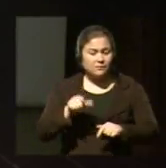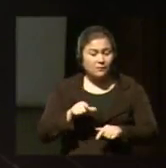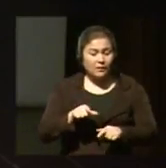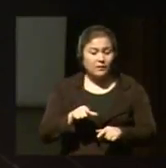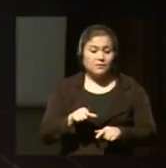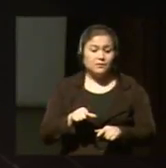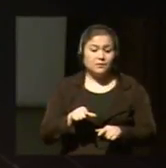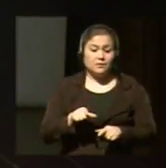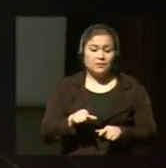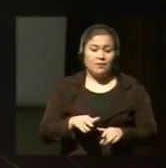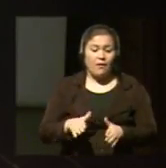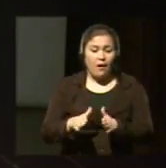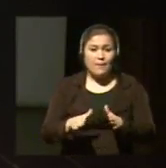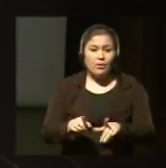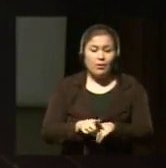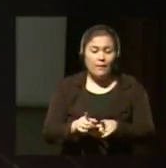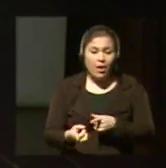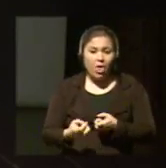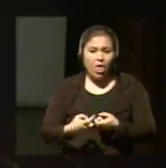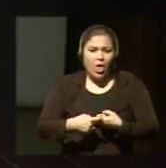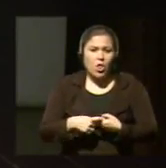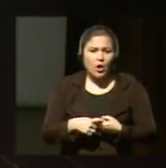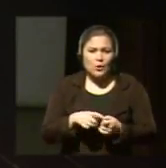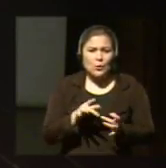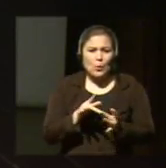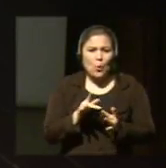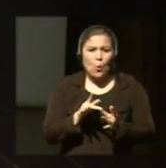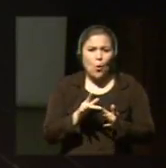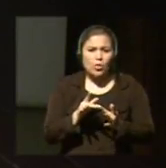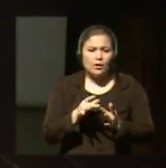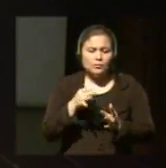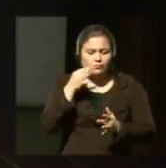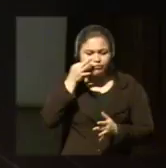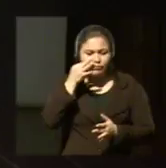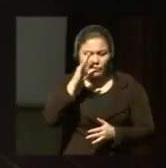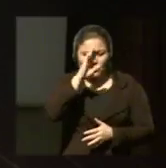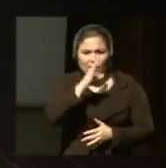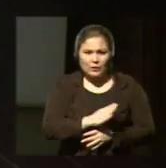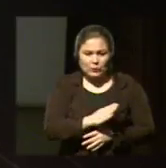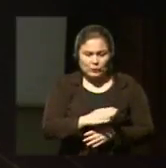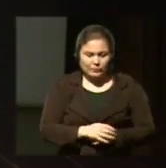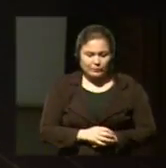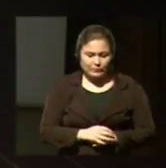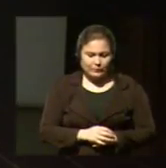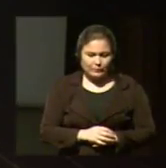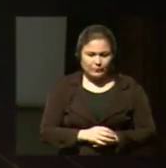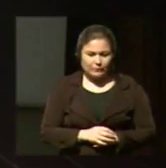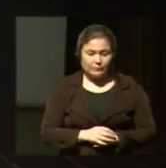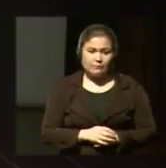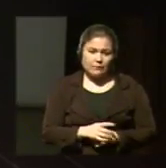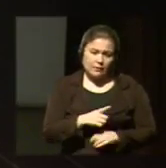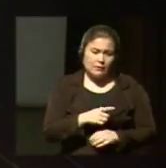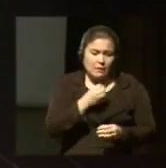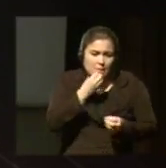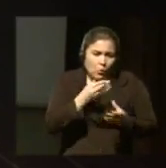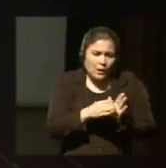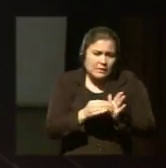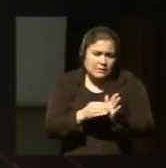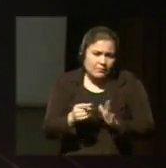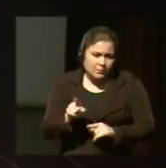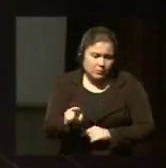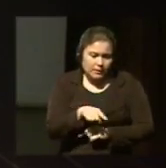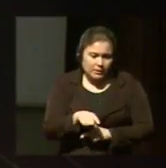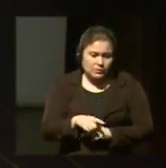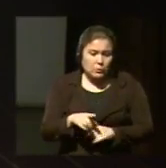também retorne o contato direto. E existem bons exemplos para isso. Quanto